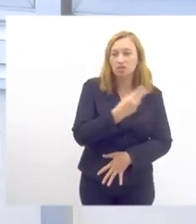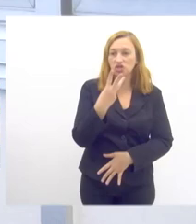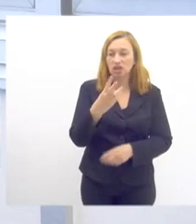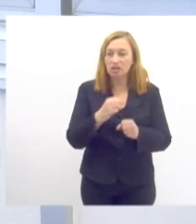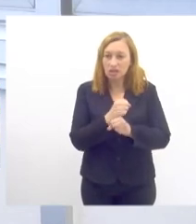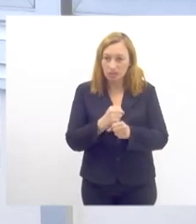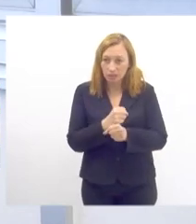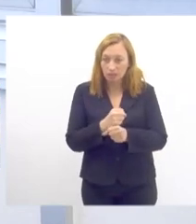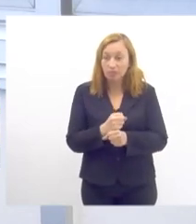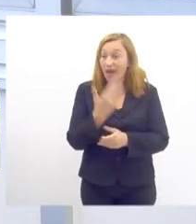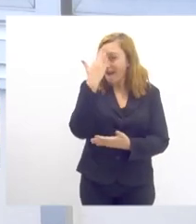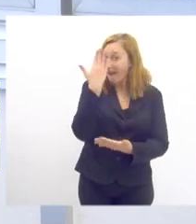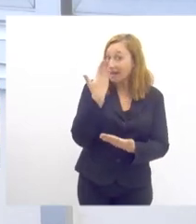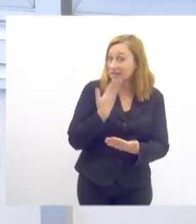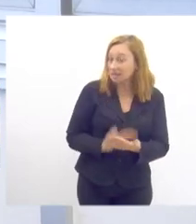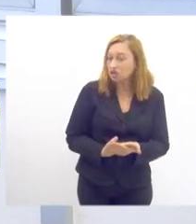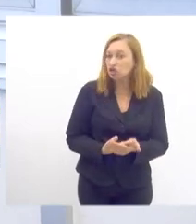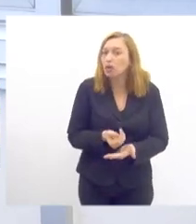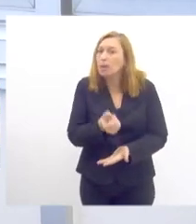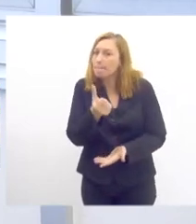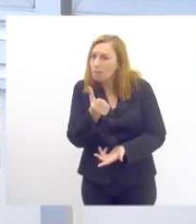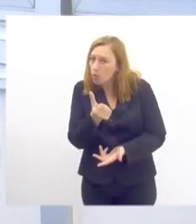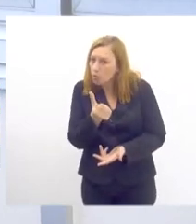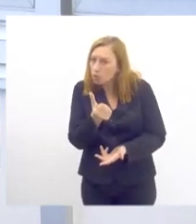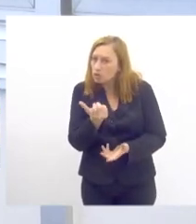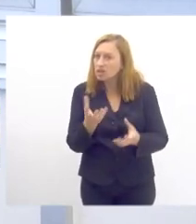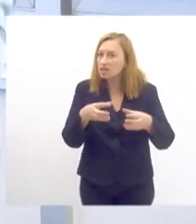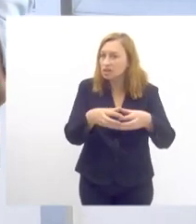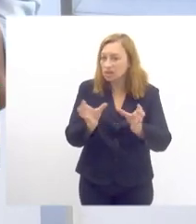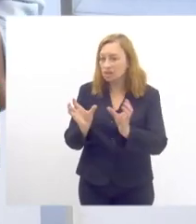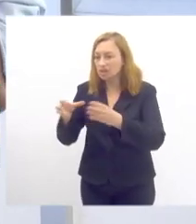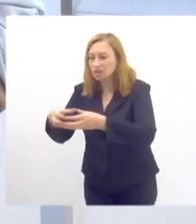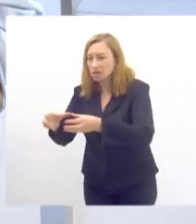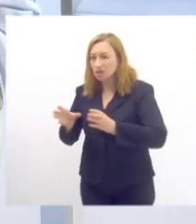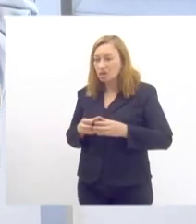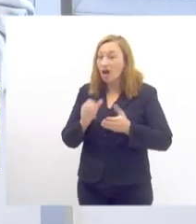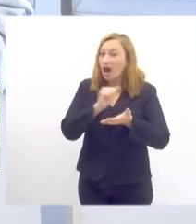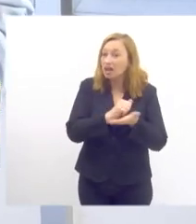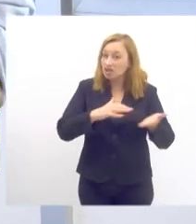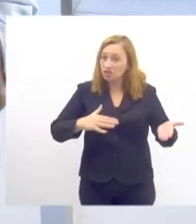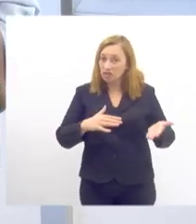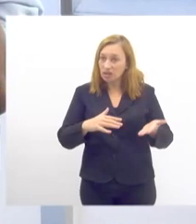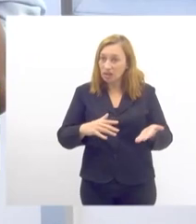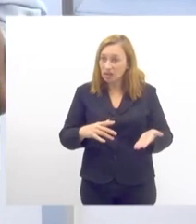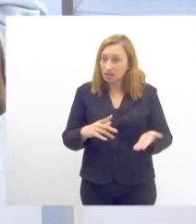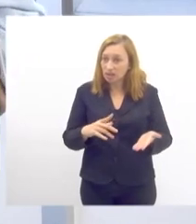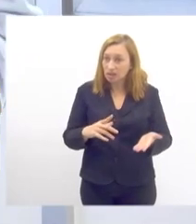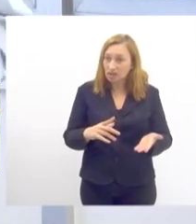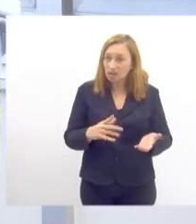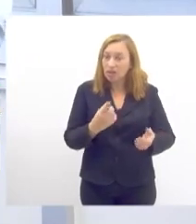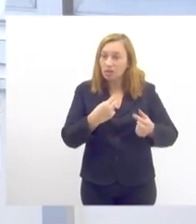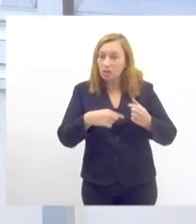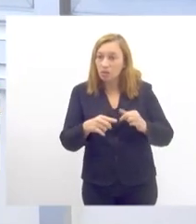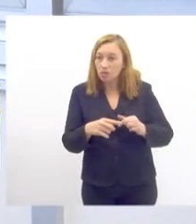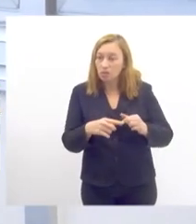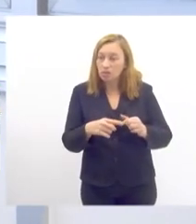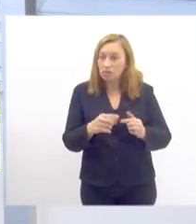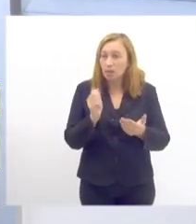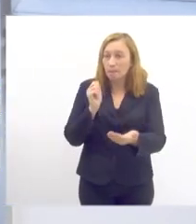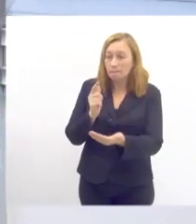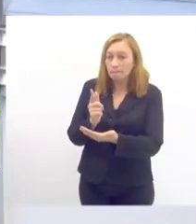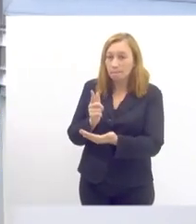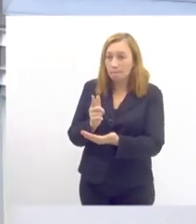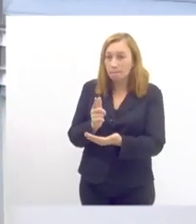anos. Acredito que poucos desses três órgãos figurem em atividades que exerçam uma contraprestação para o